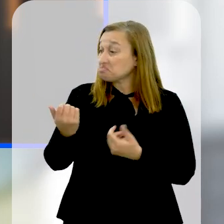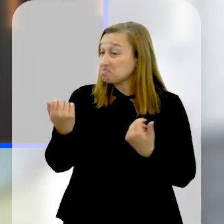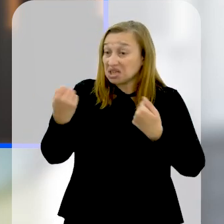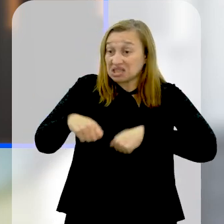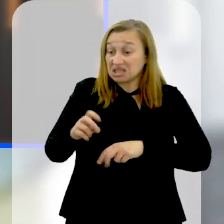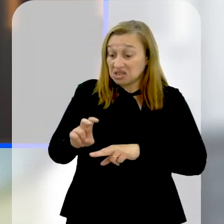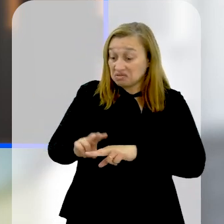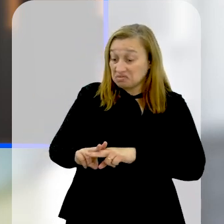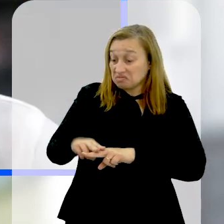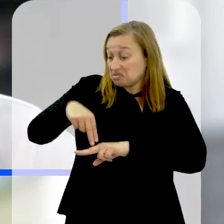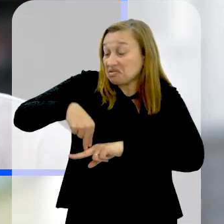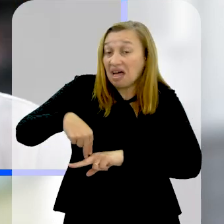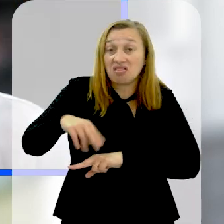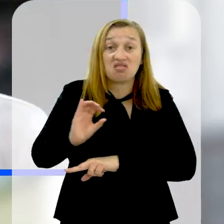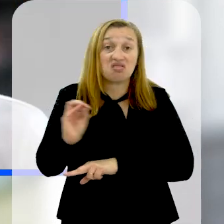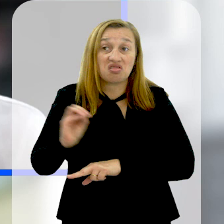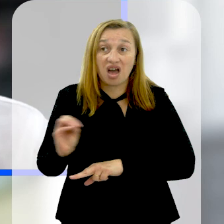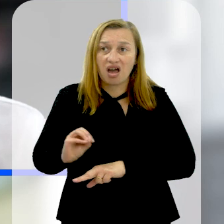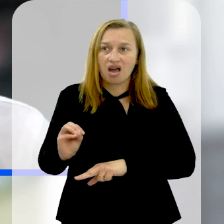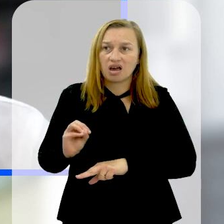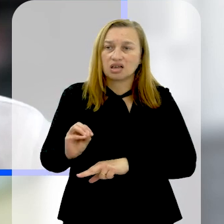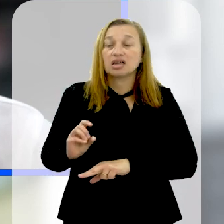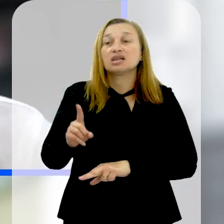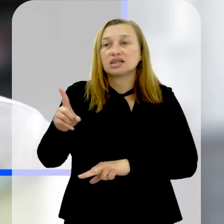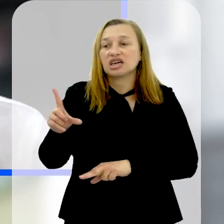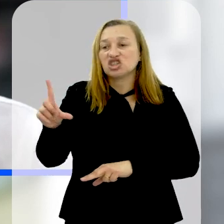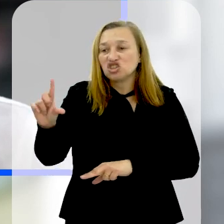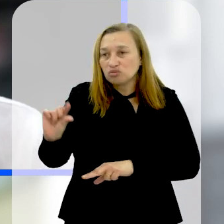nem levantar do sofá. E isso acaba